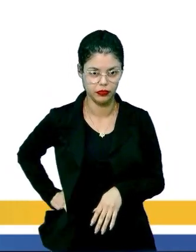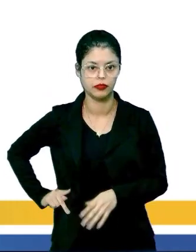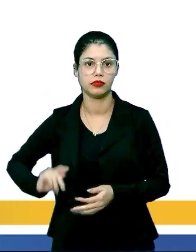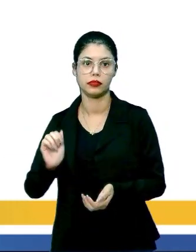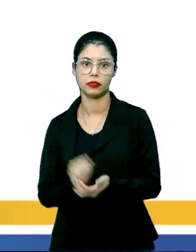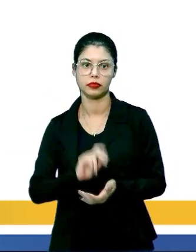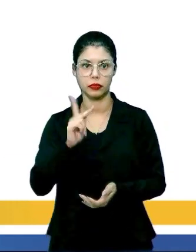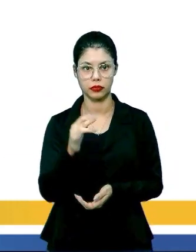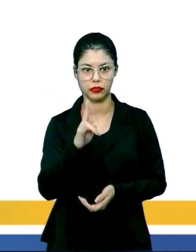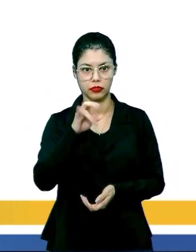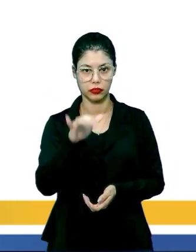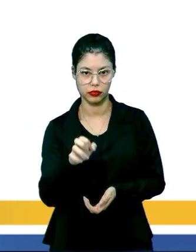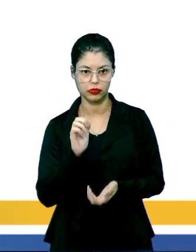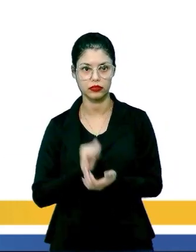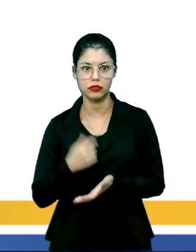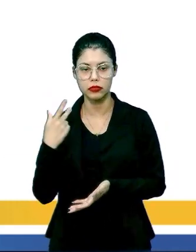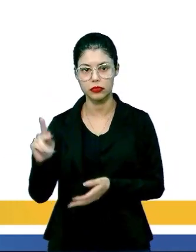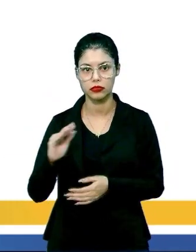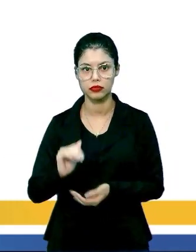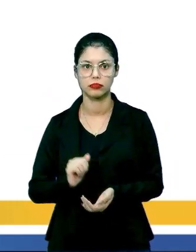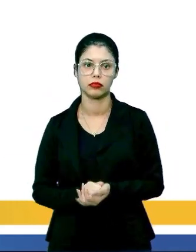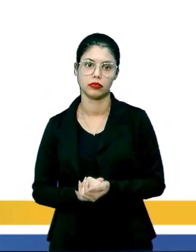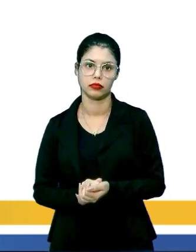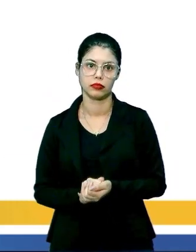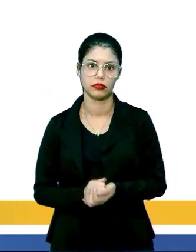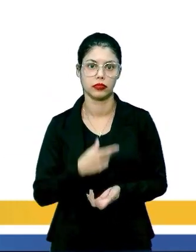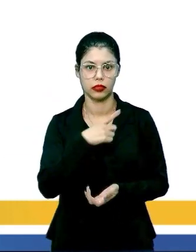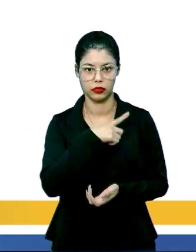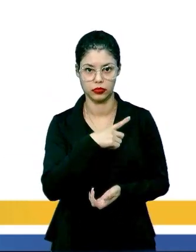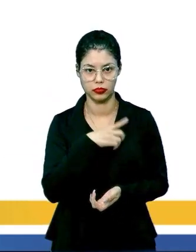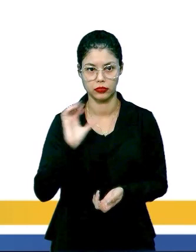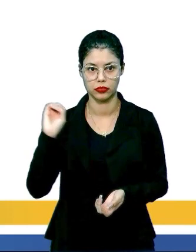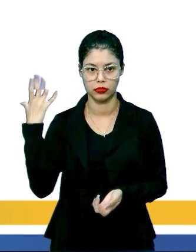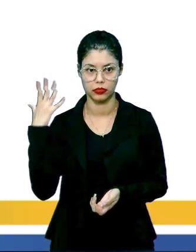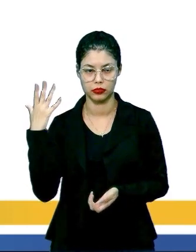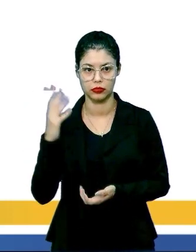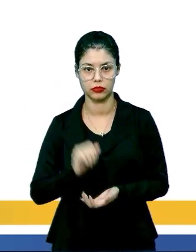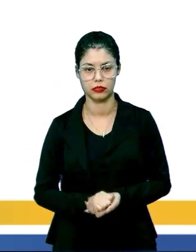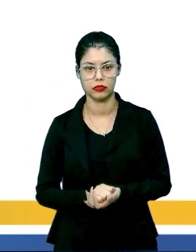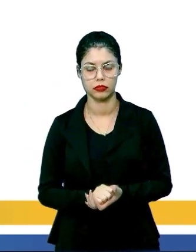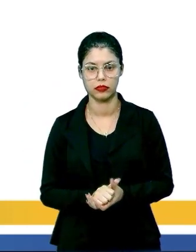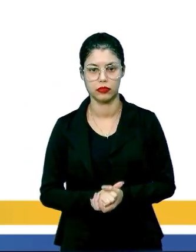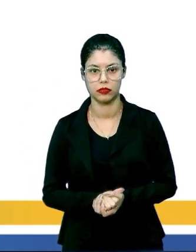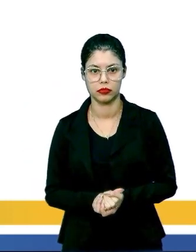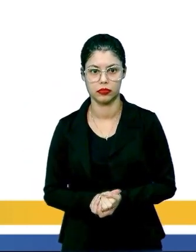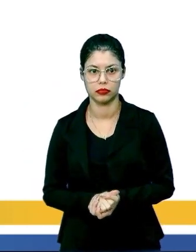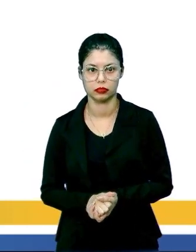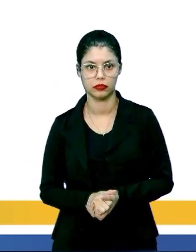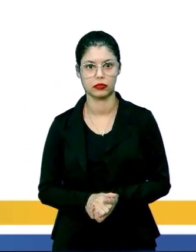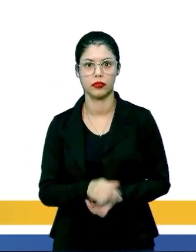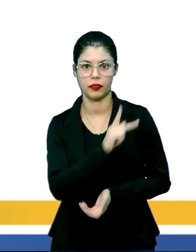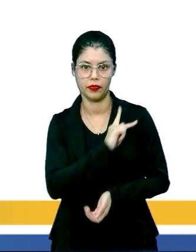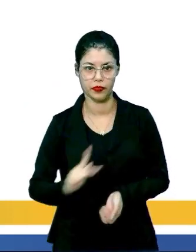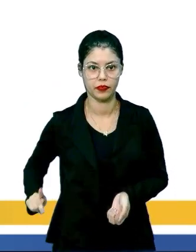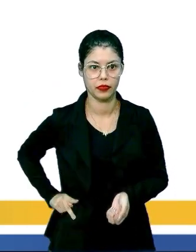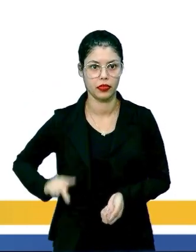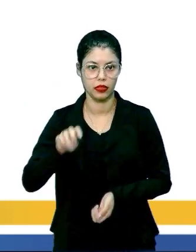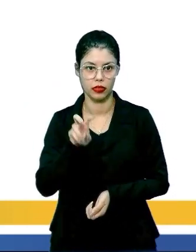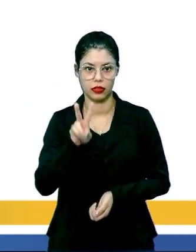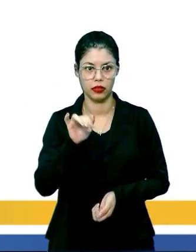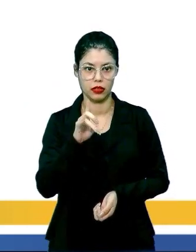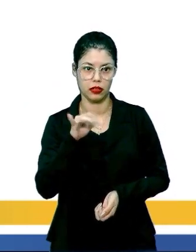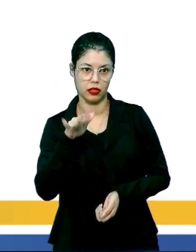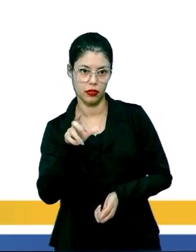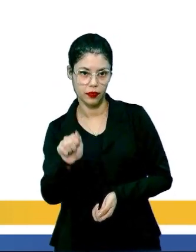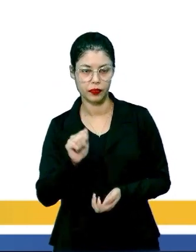da Fonseca e o seu desdobramento, né, aconteceu propriamente dito no governo de Venceslau Braz.